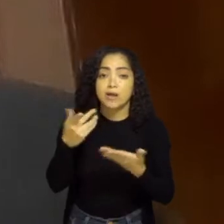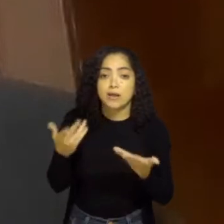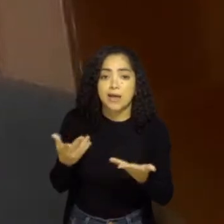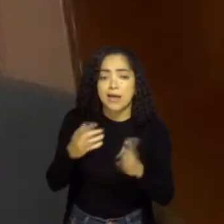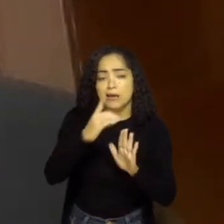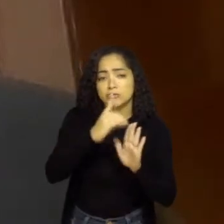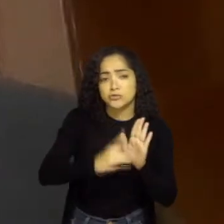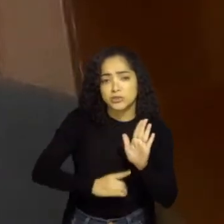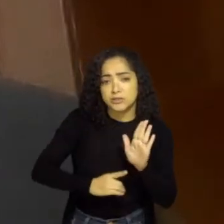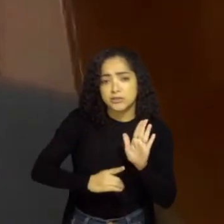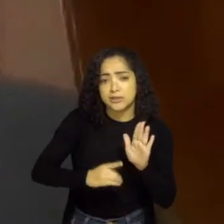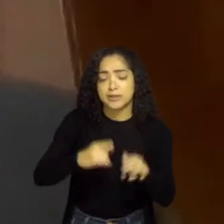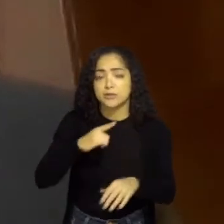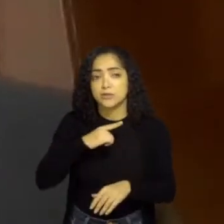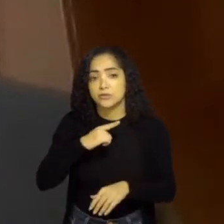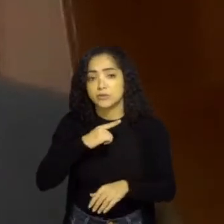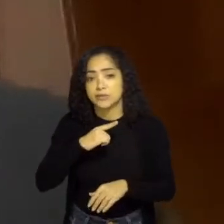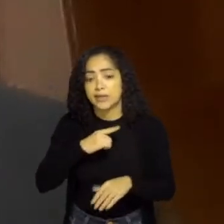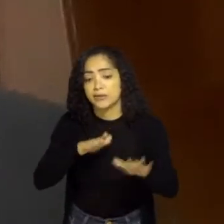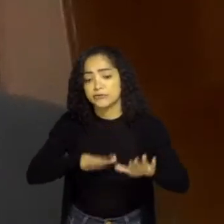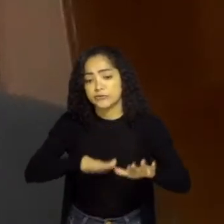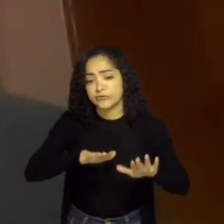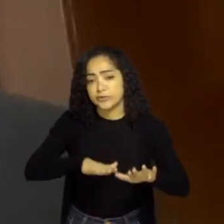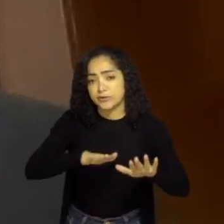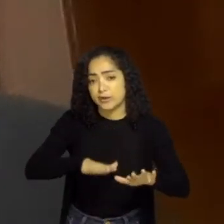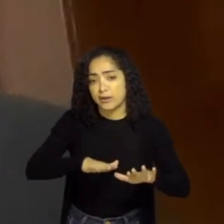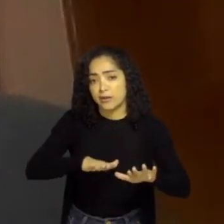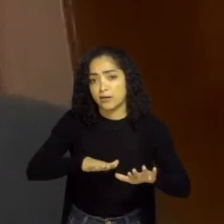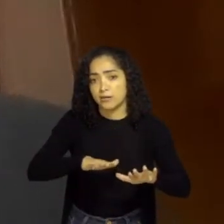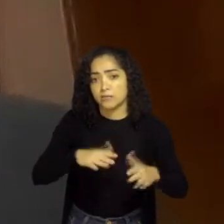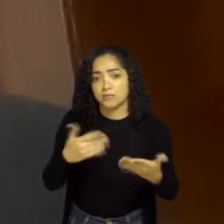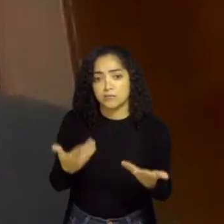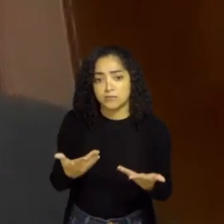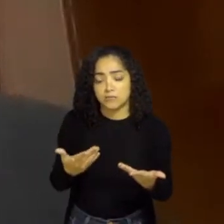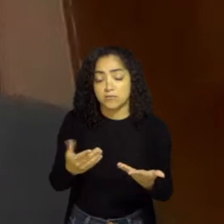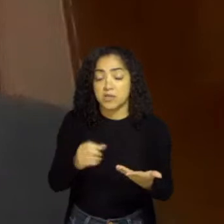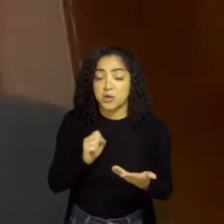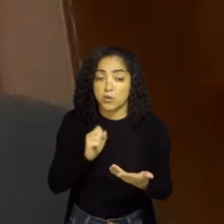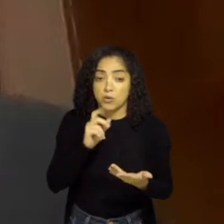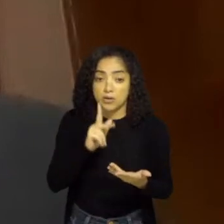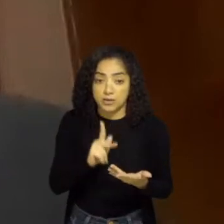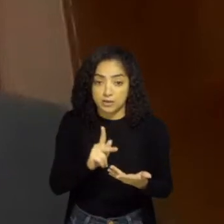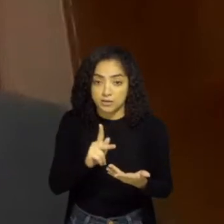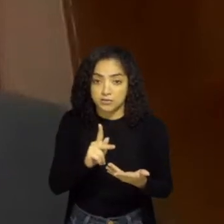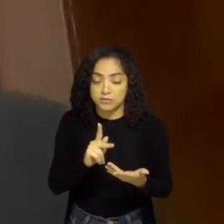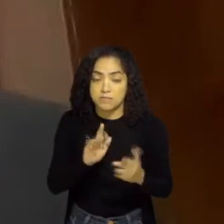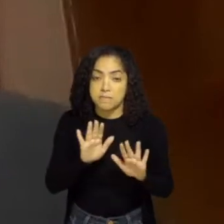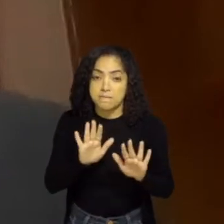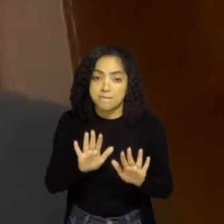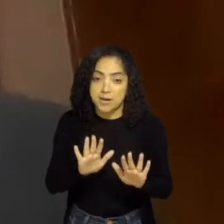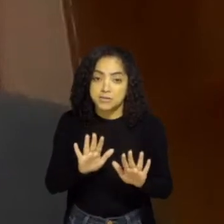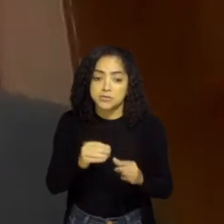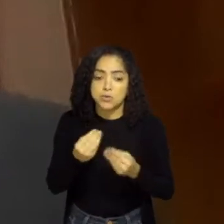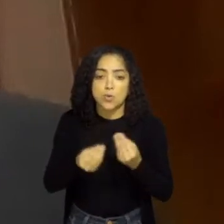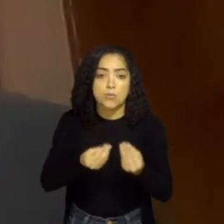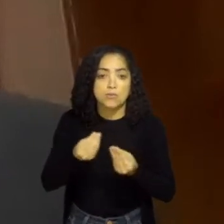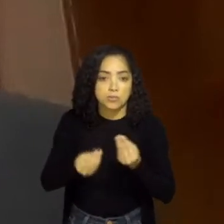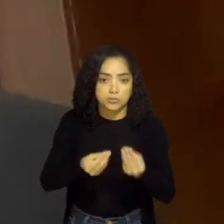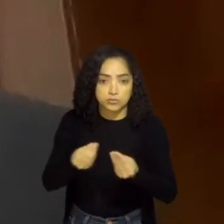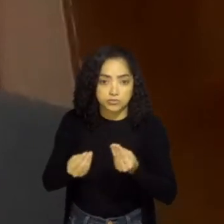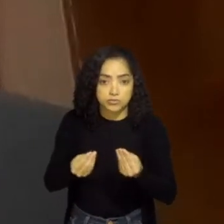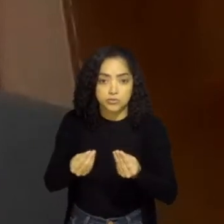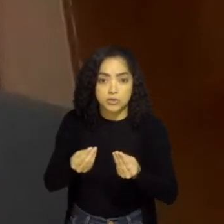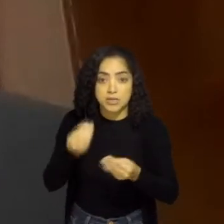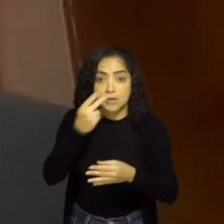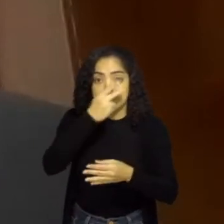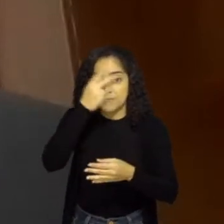direito de ficar anônimo. Ok, e como é que fica a busca por